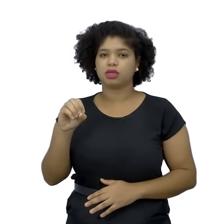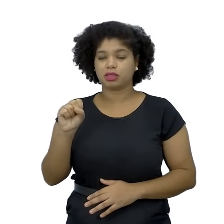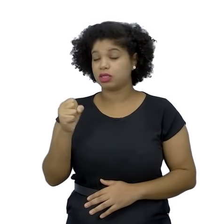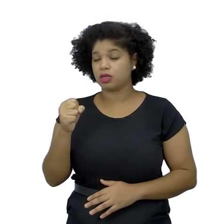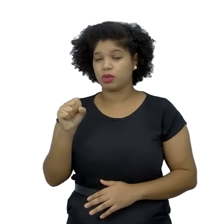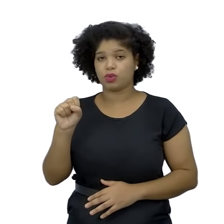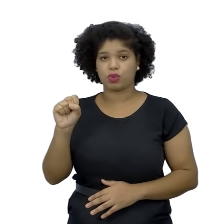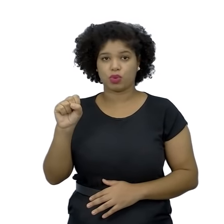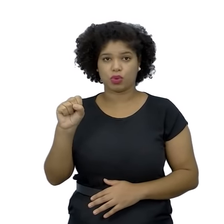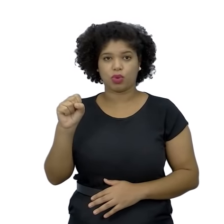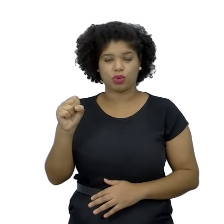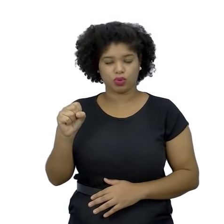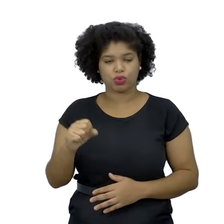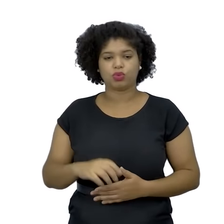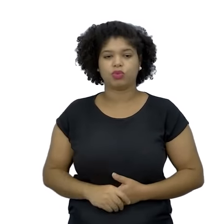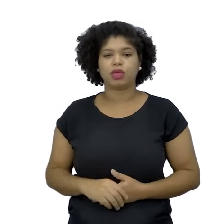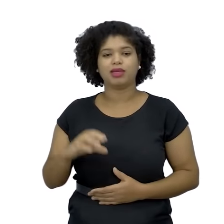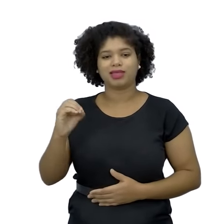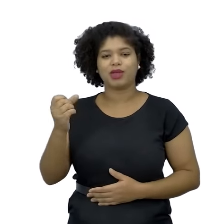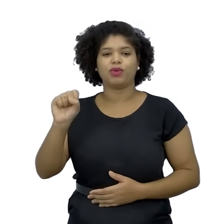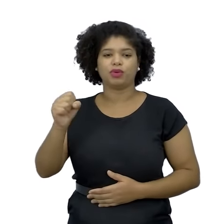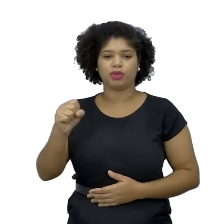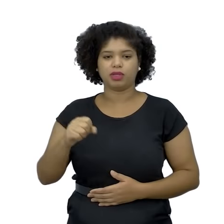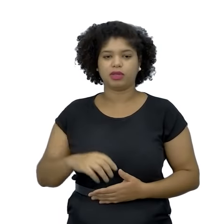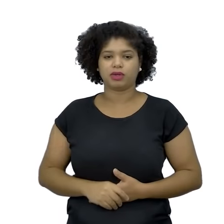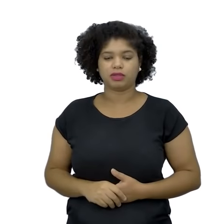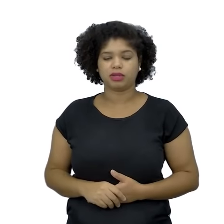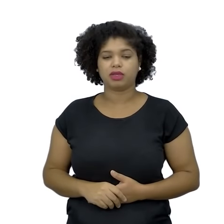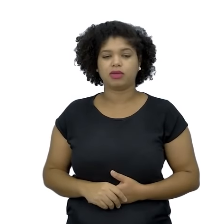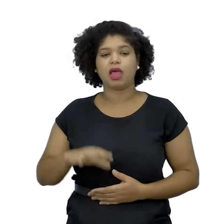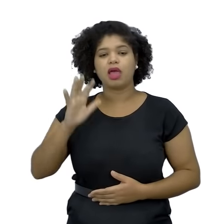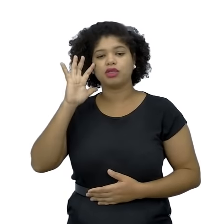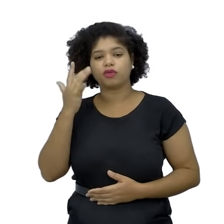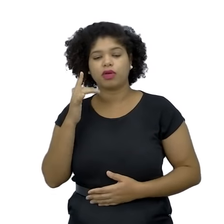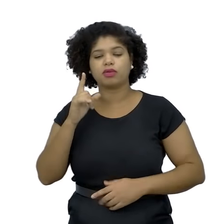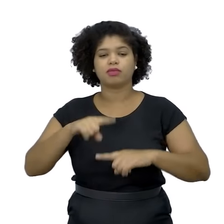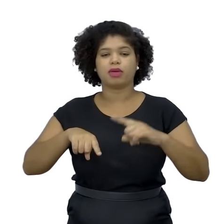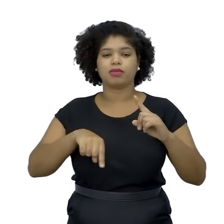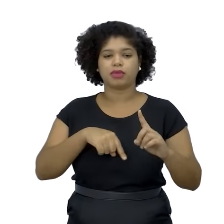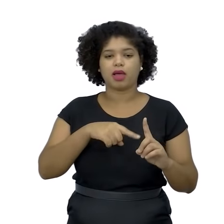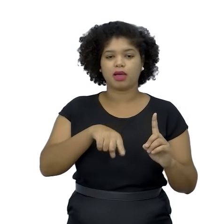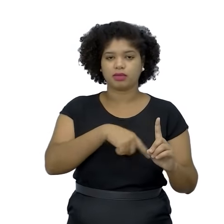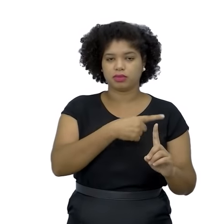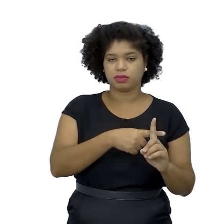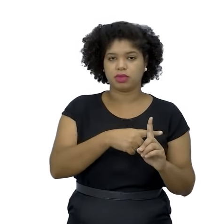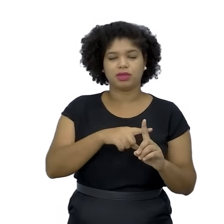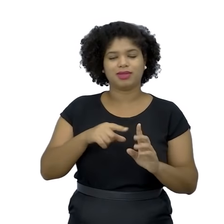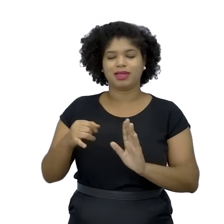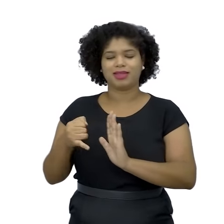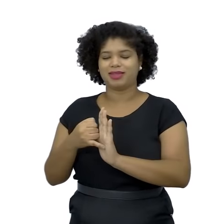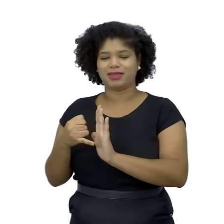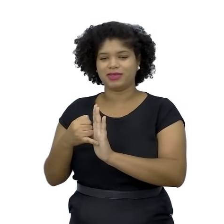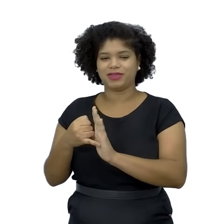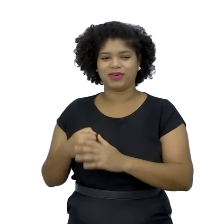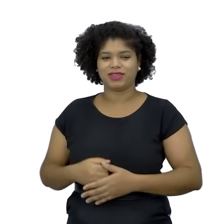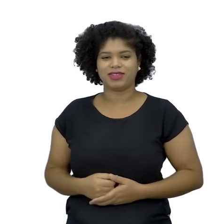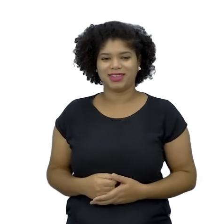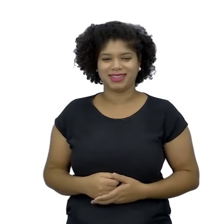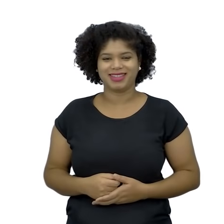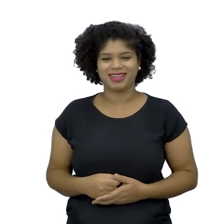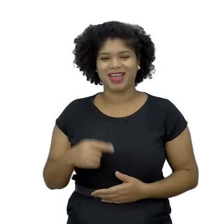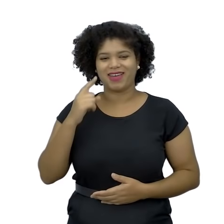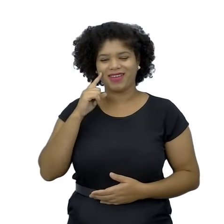AEF01MA08, né? Tanto na aula 4 como na aula 8, nós vamos ver essa mesma habilidade. O propósito aqui